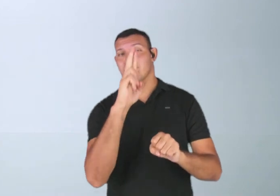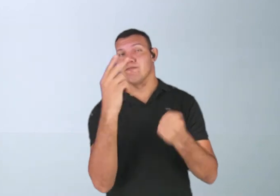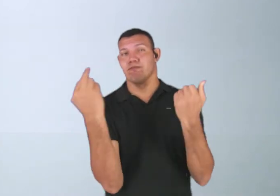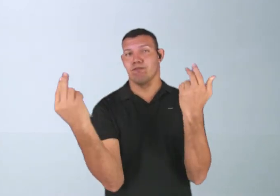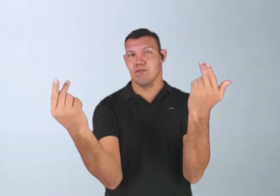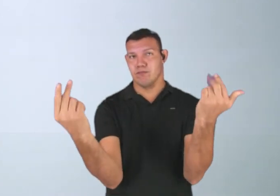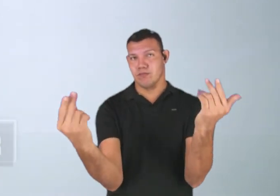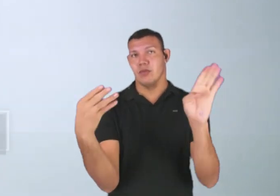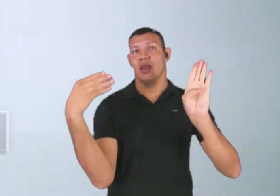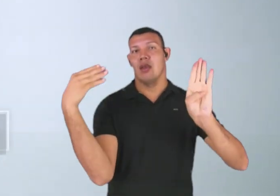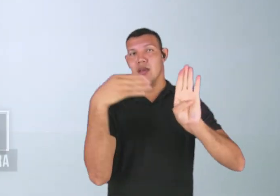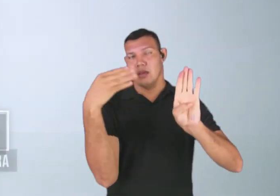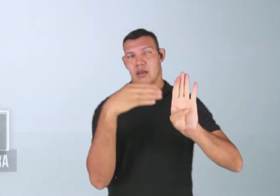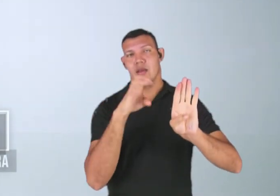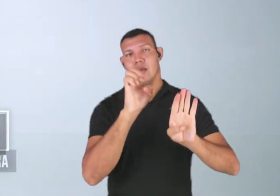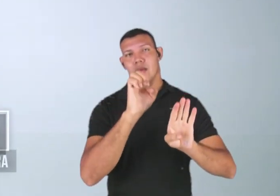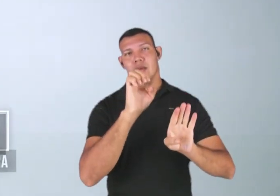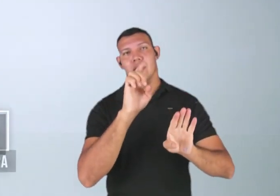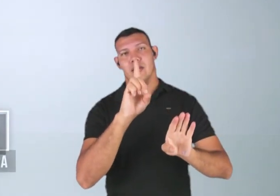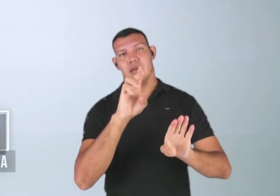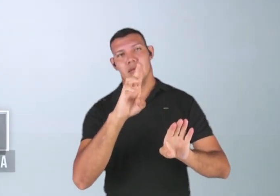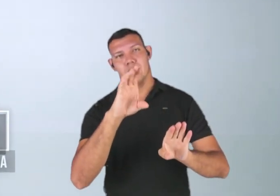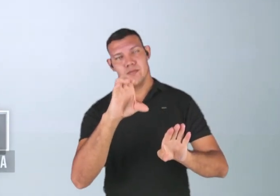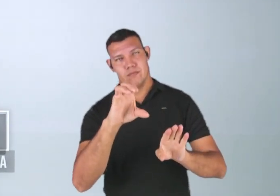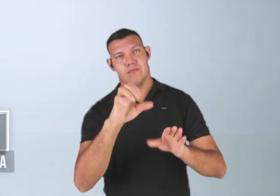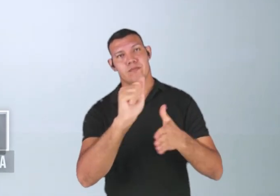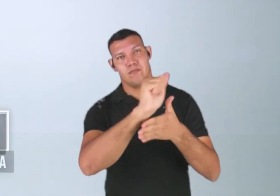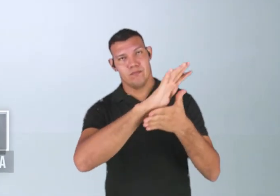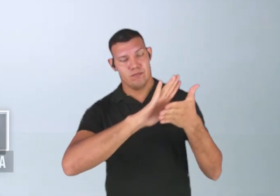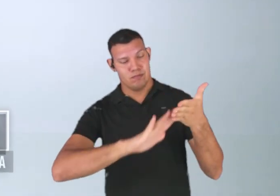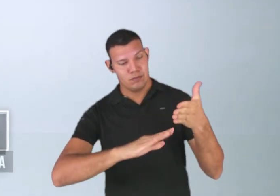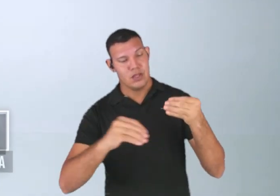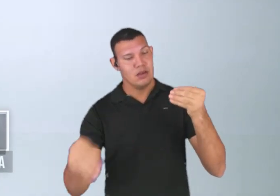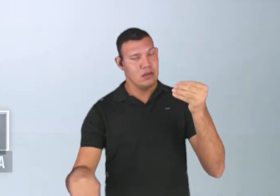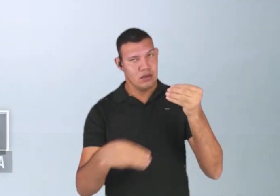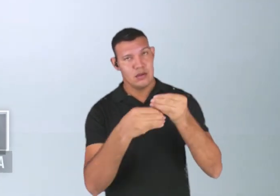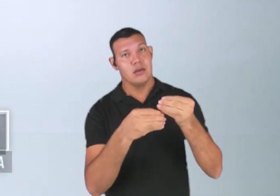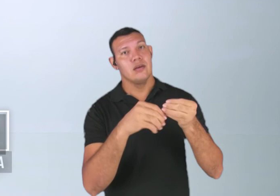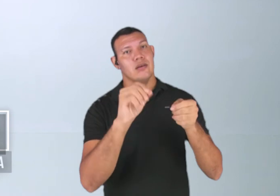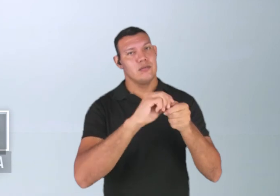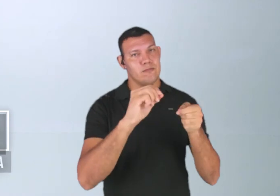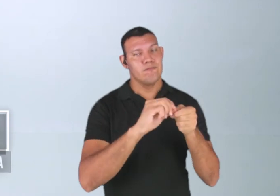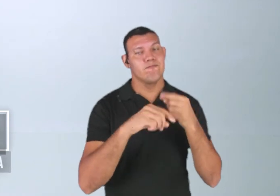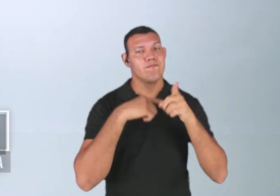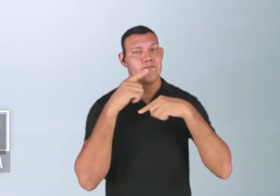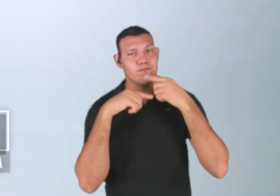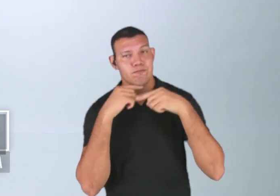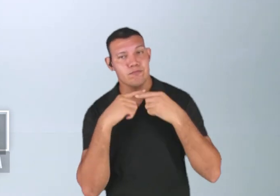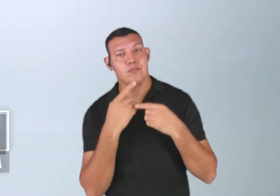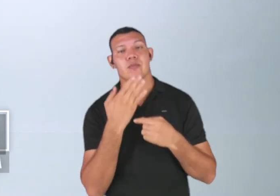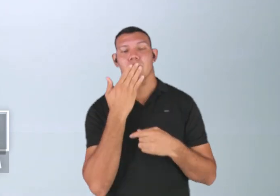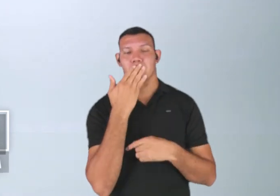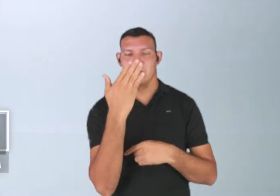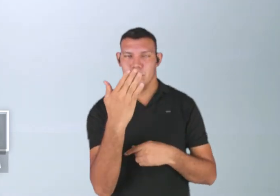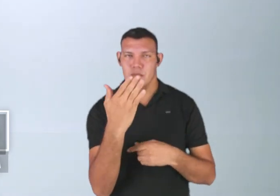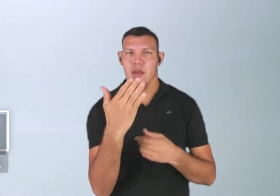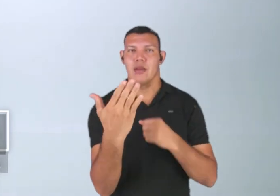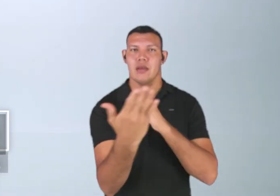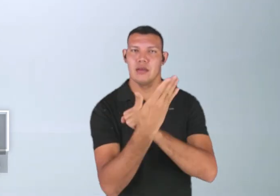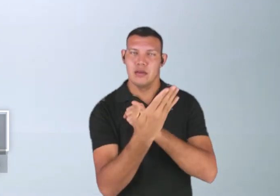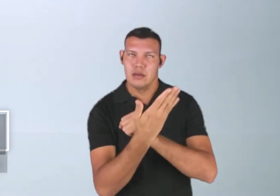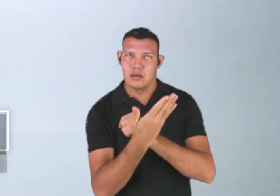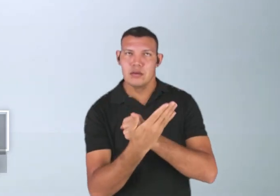na plataforma Eduque, façam as atividades complementares. Se tiverem dúvida, recorram ao seu professor ou a